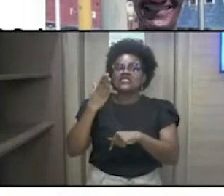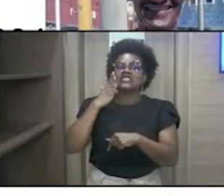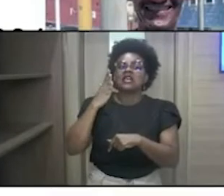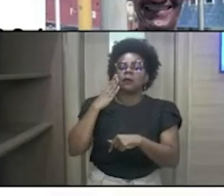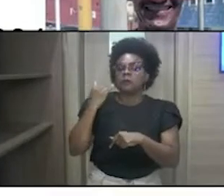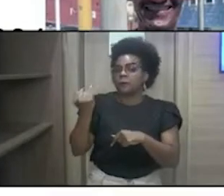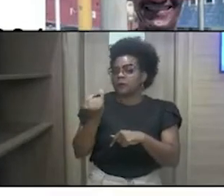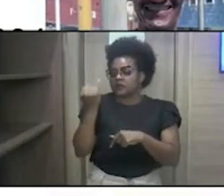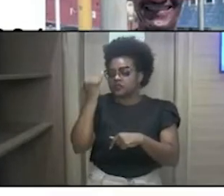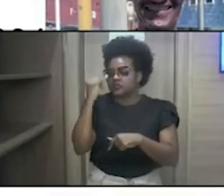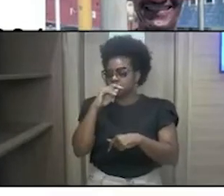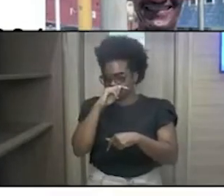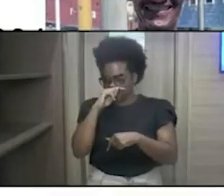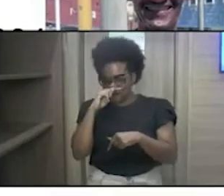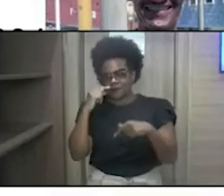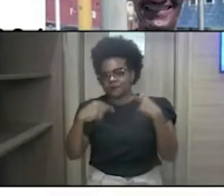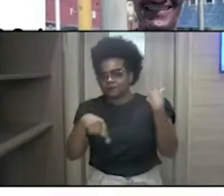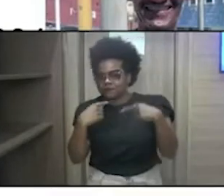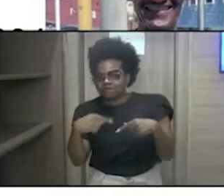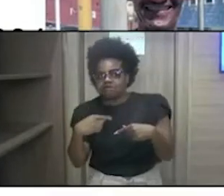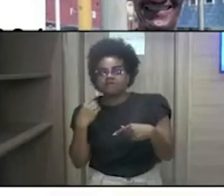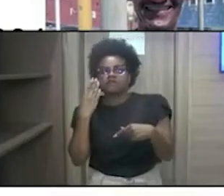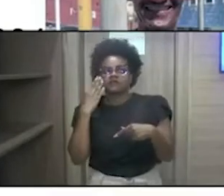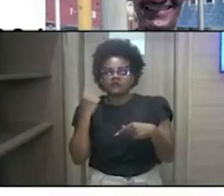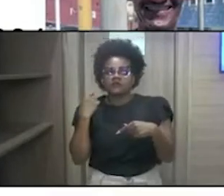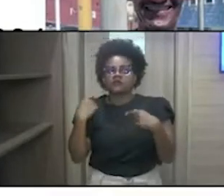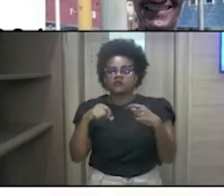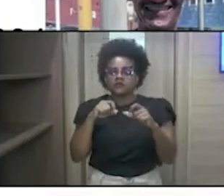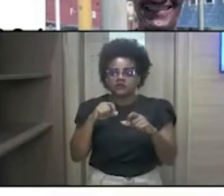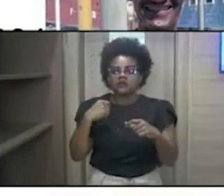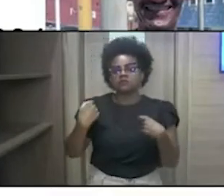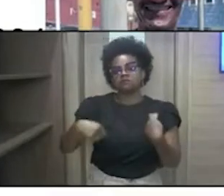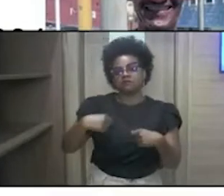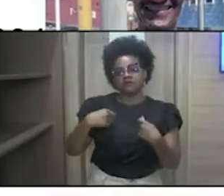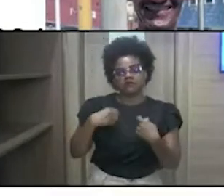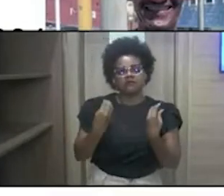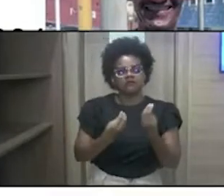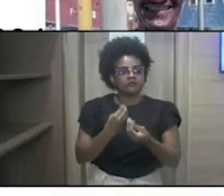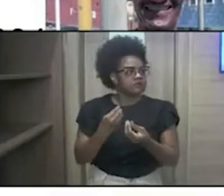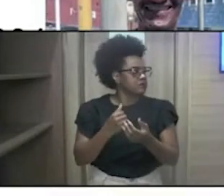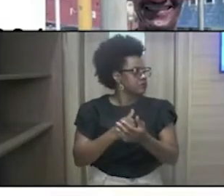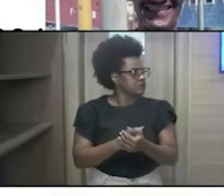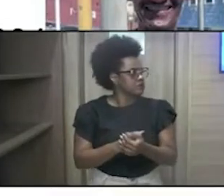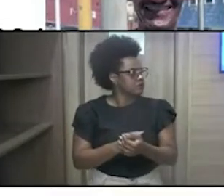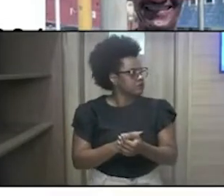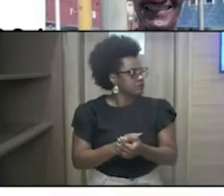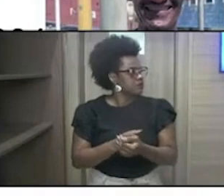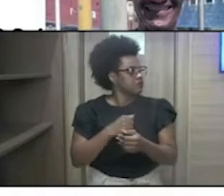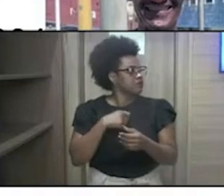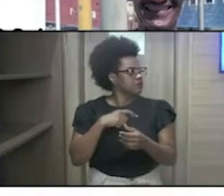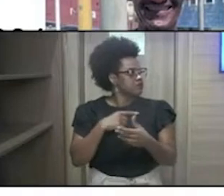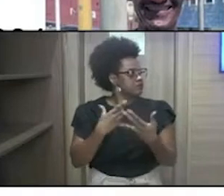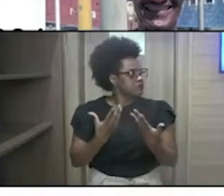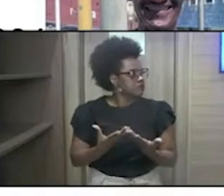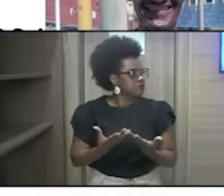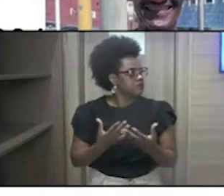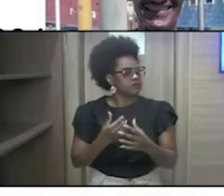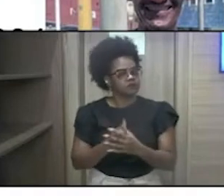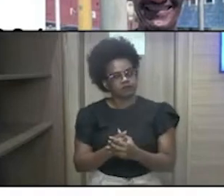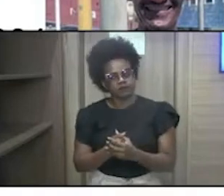na política consideraram que é preciso e é necessário romper